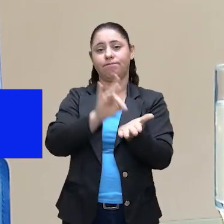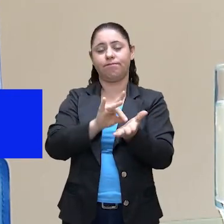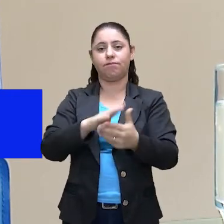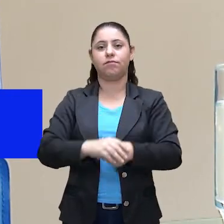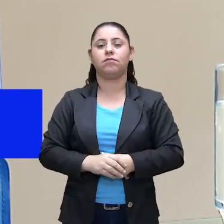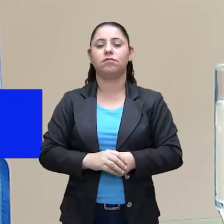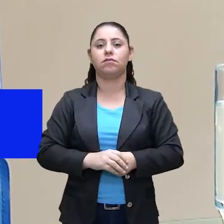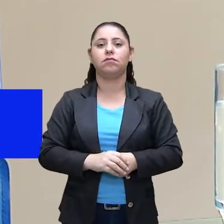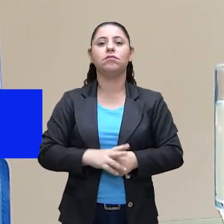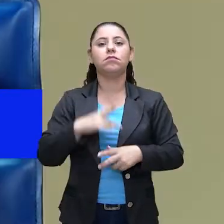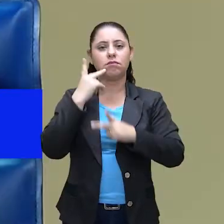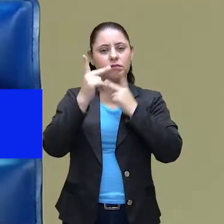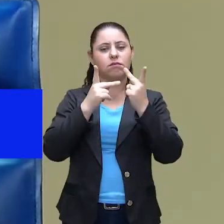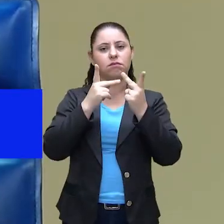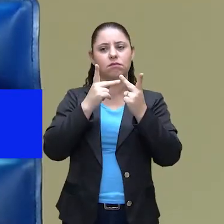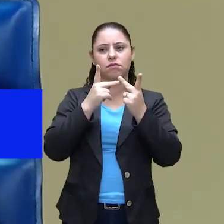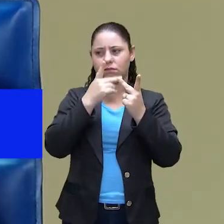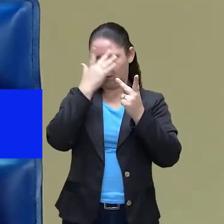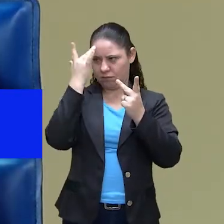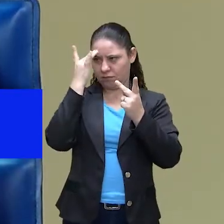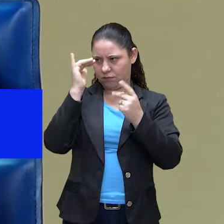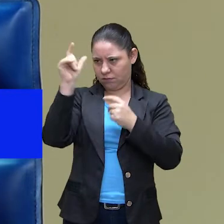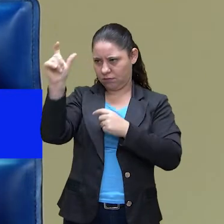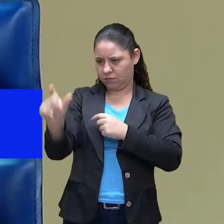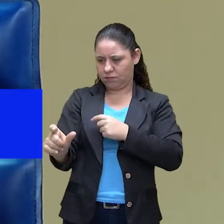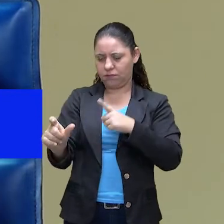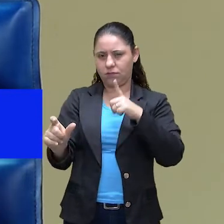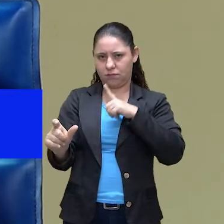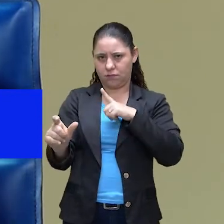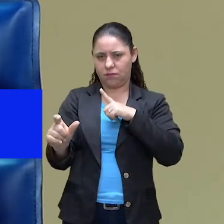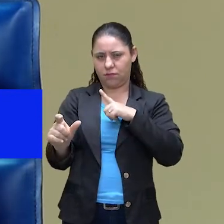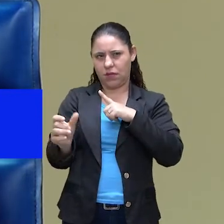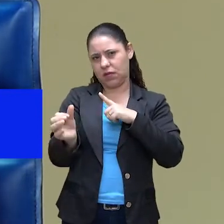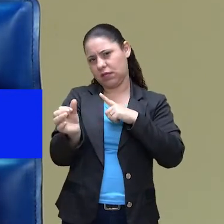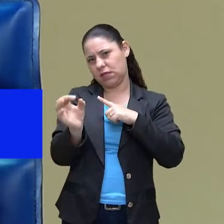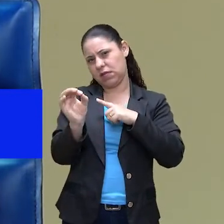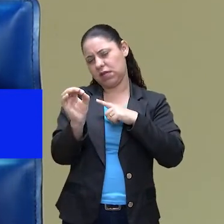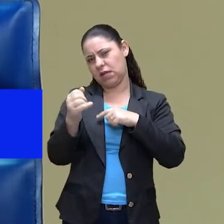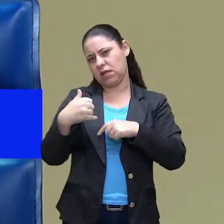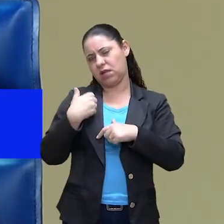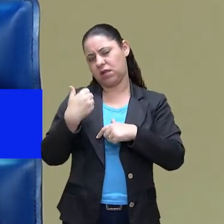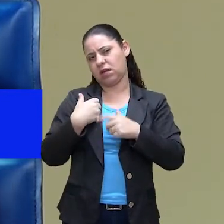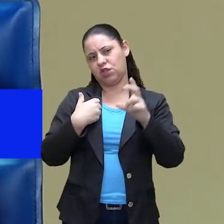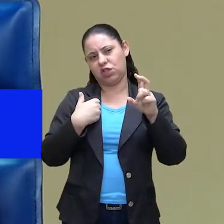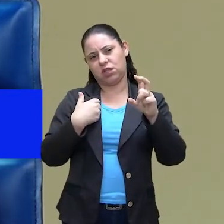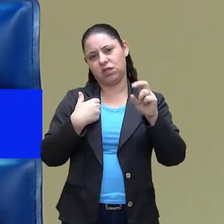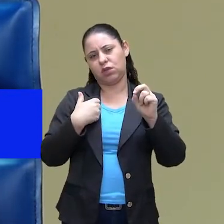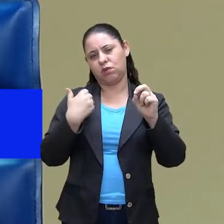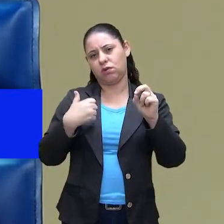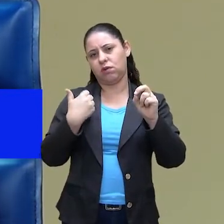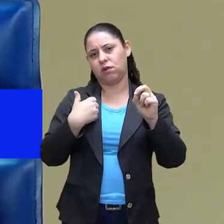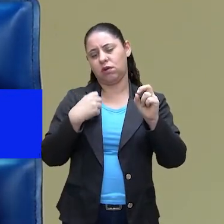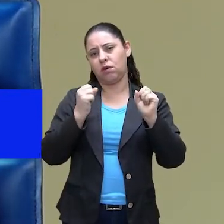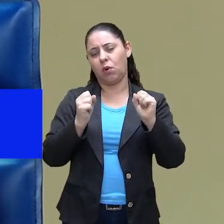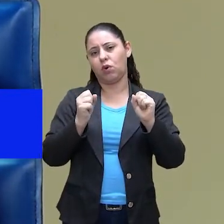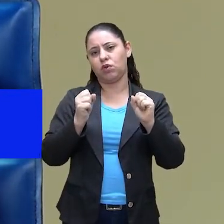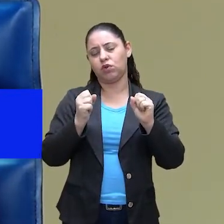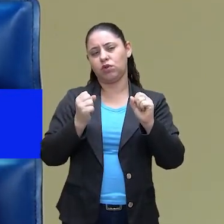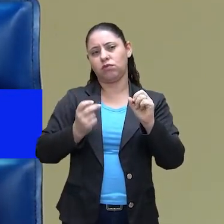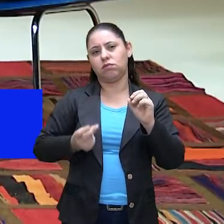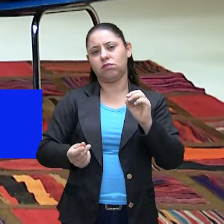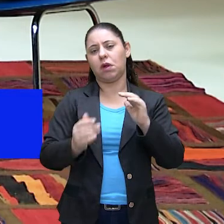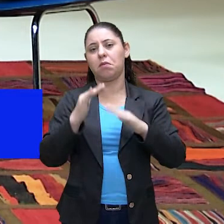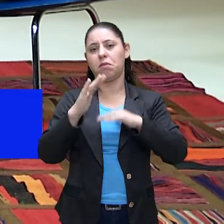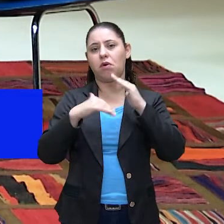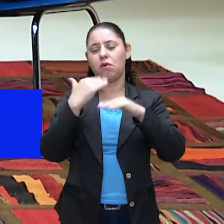nova realidade. Então a gente pode dizer que o indivíduo que já está com uns 60 anos, 50 anos, ele